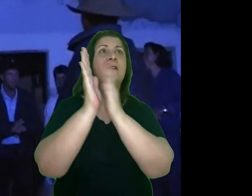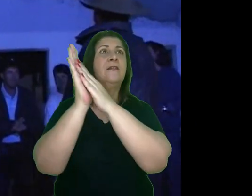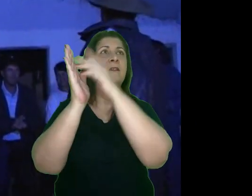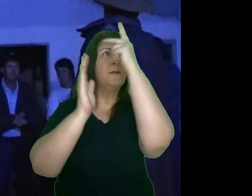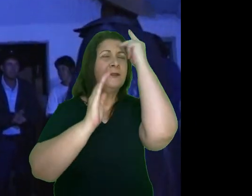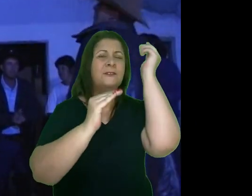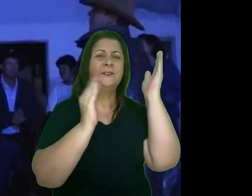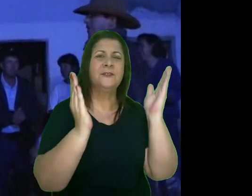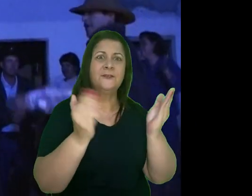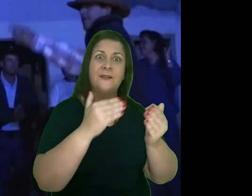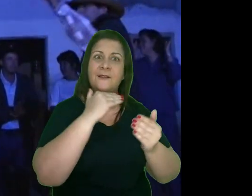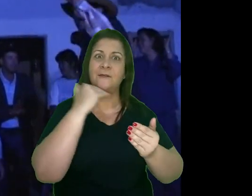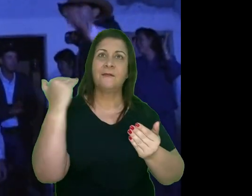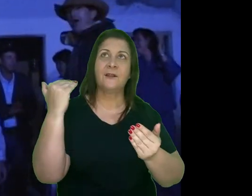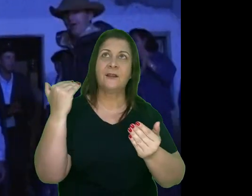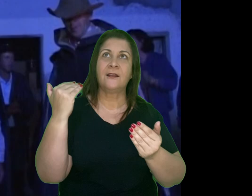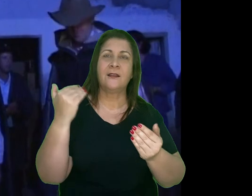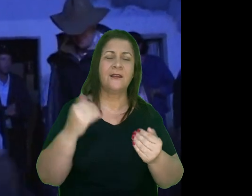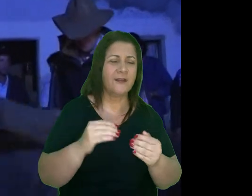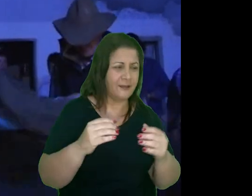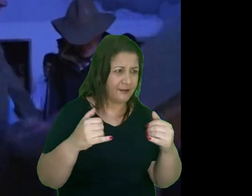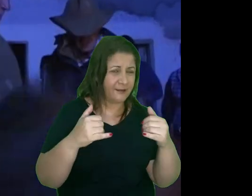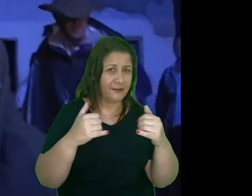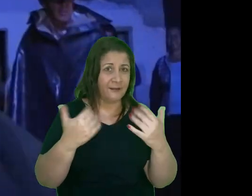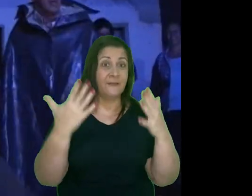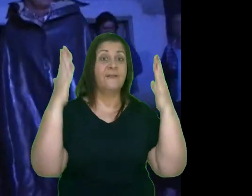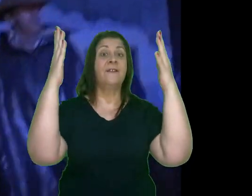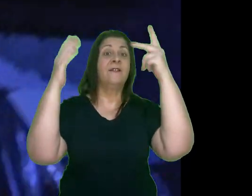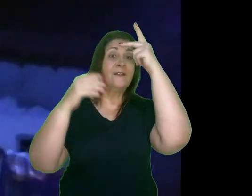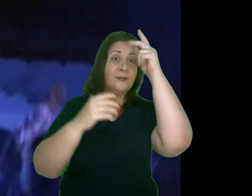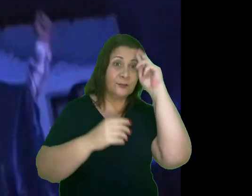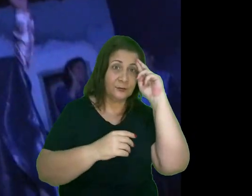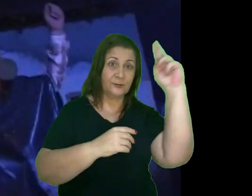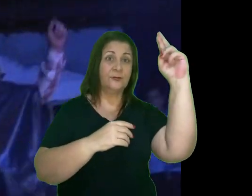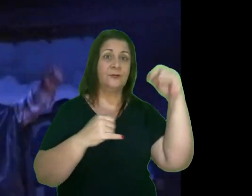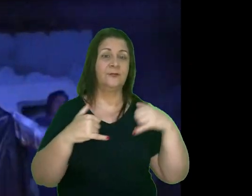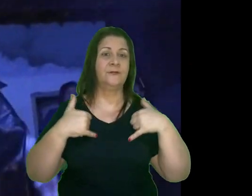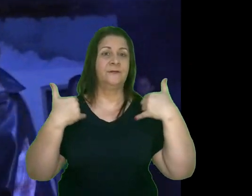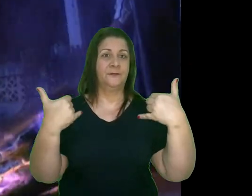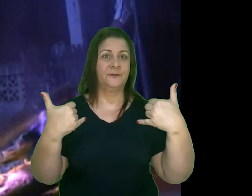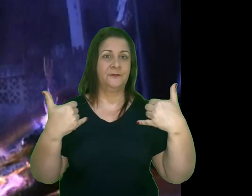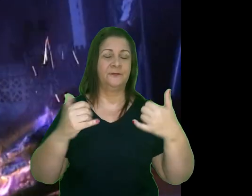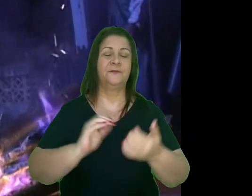e desencarnados! Viva! Viva o dono dessa festa! Viva!